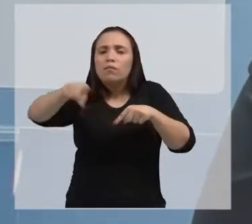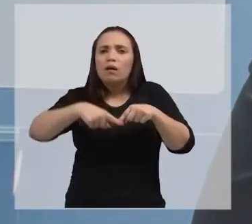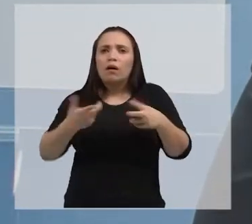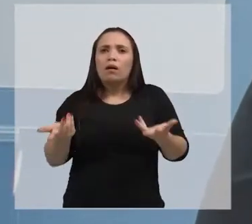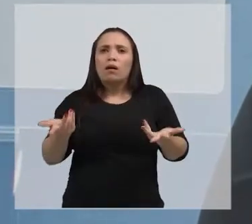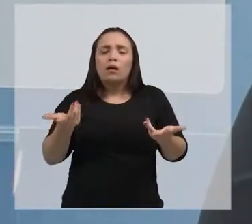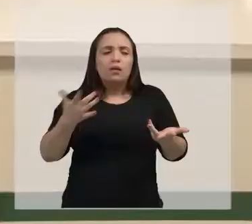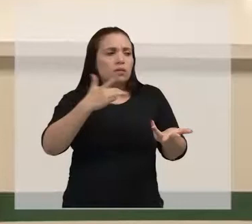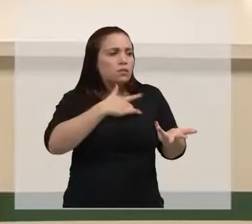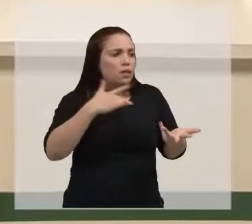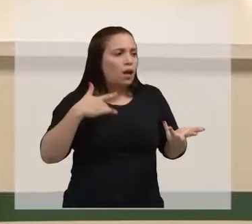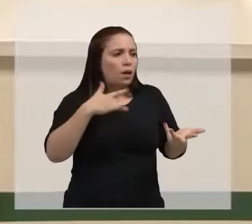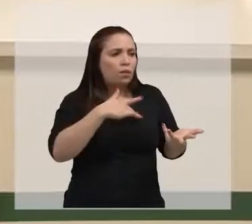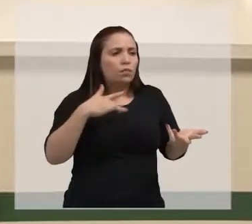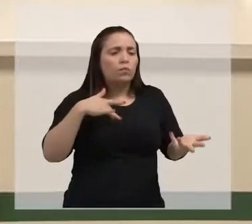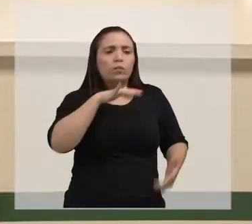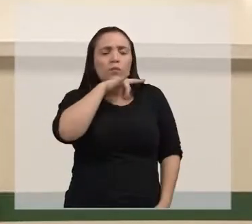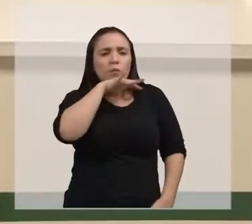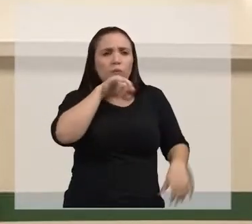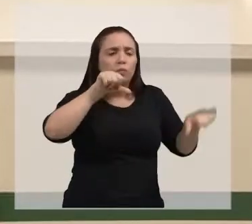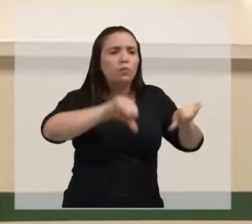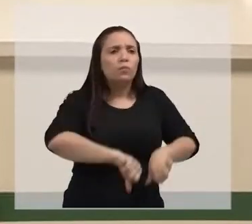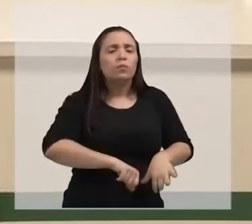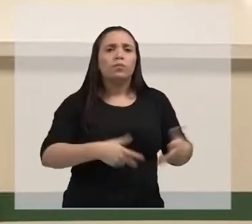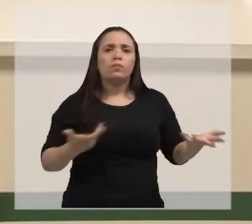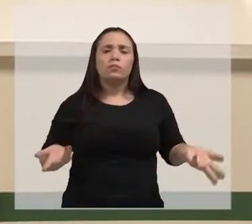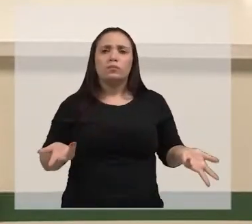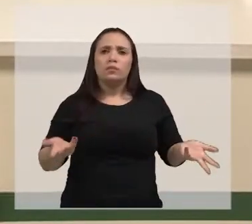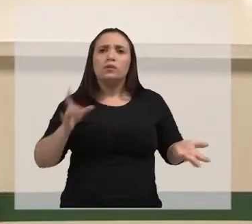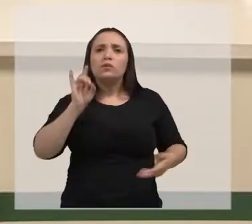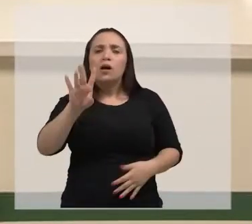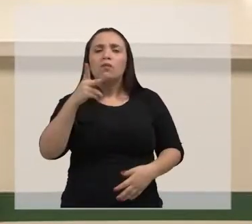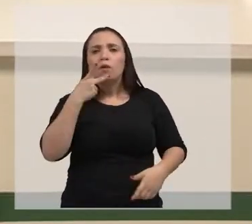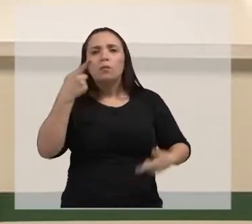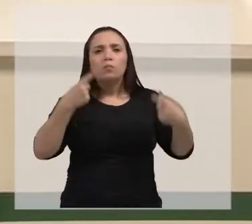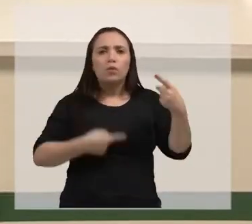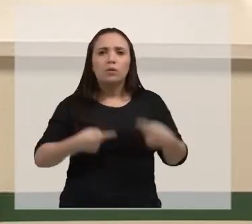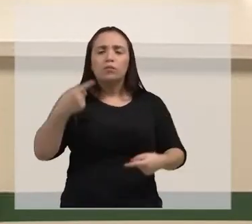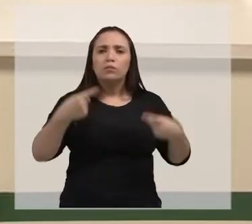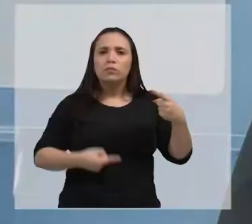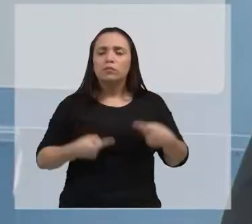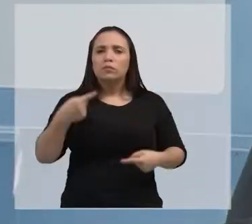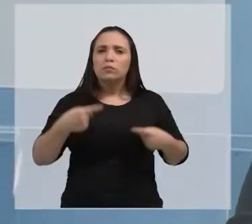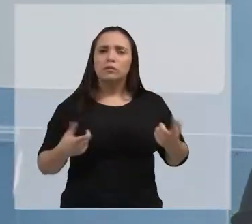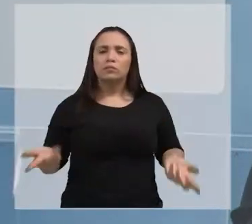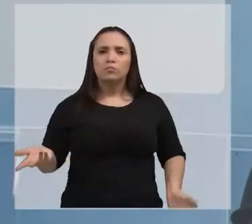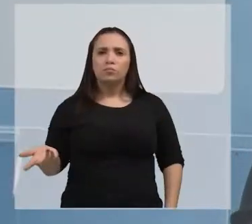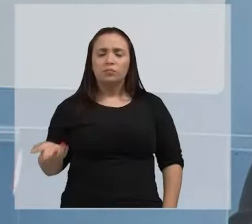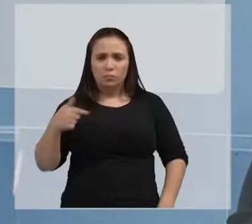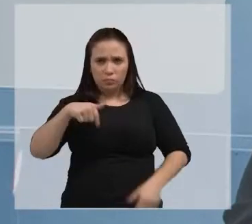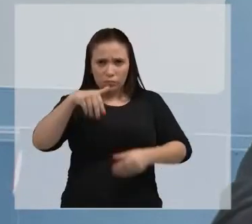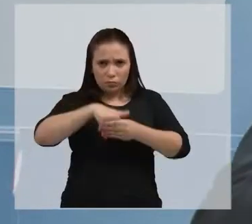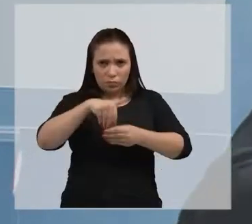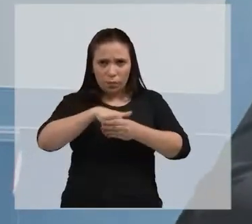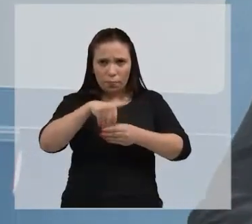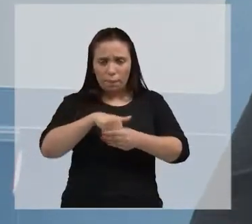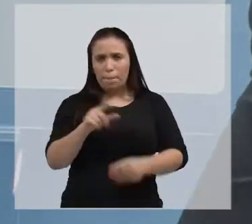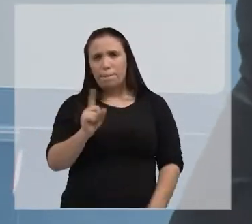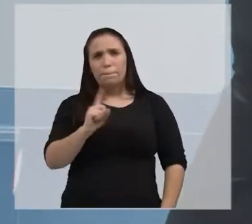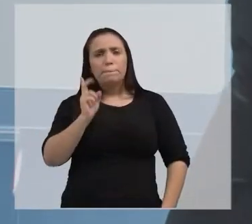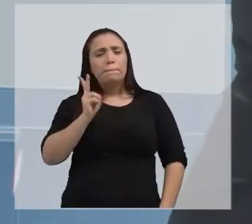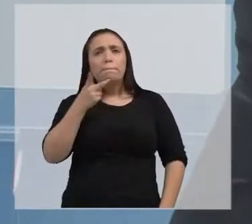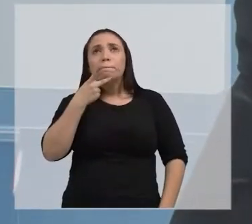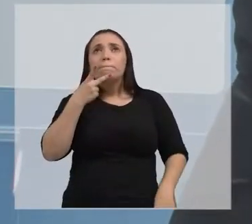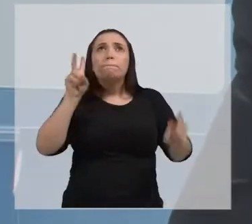você antigamente a saúde não existe. E esses caras só fazem política, meu irmão. Não é que nós estamos numa eleição, não, Luiz. Isso é política